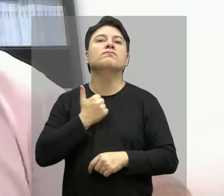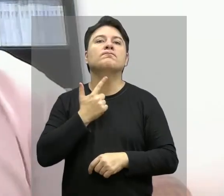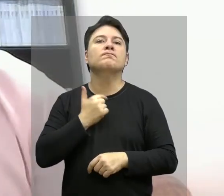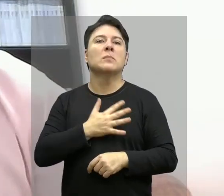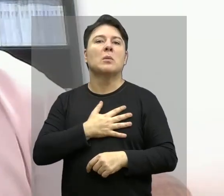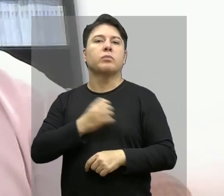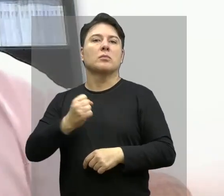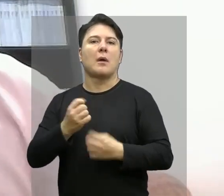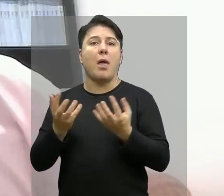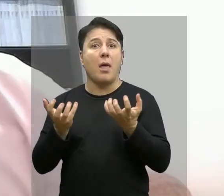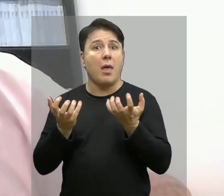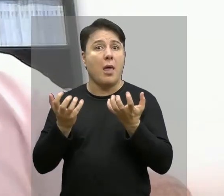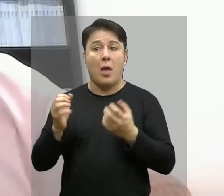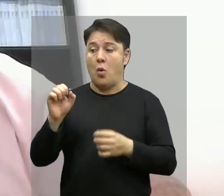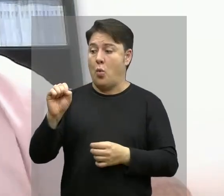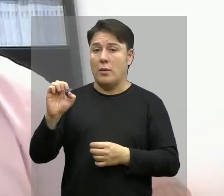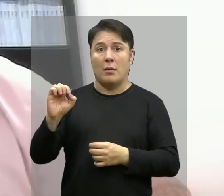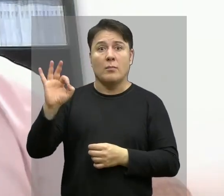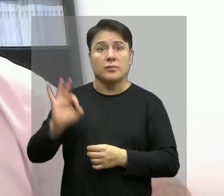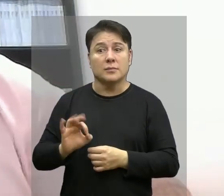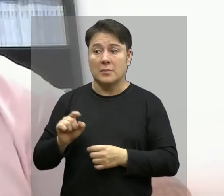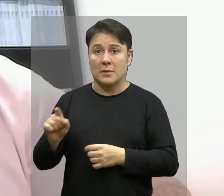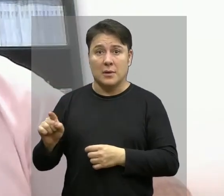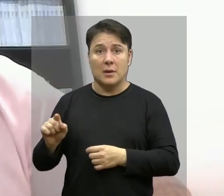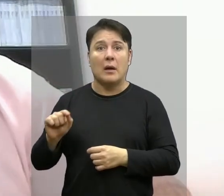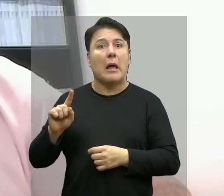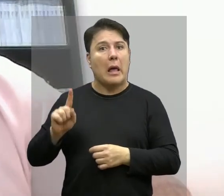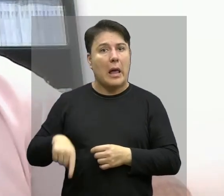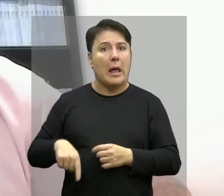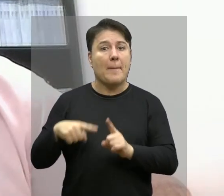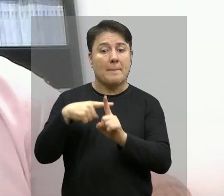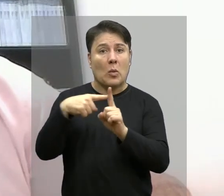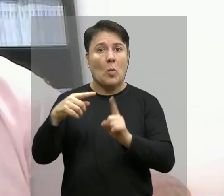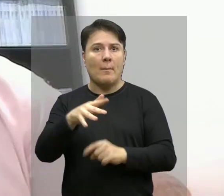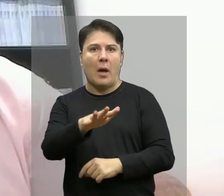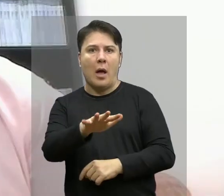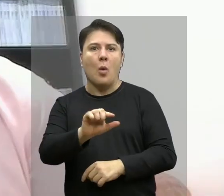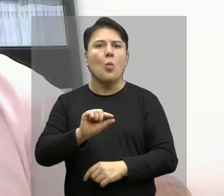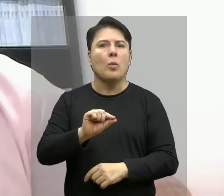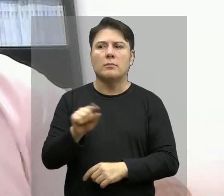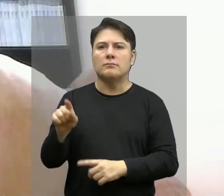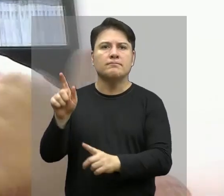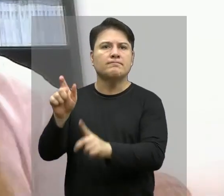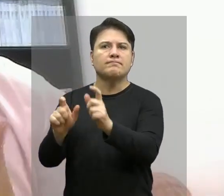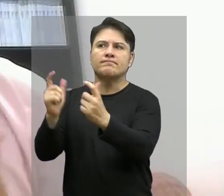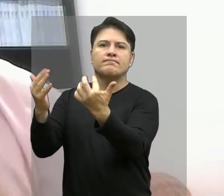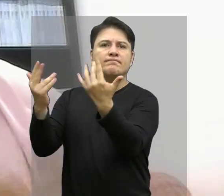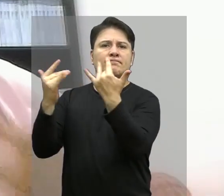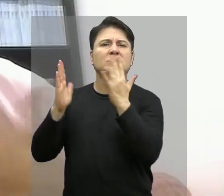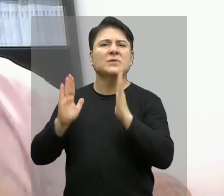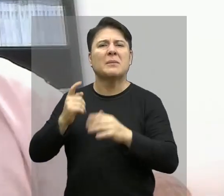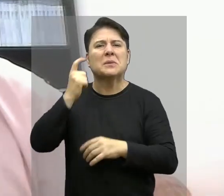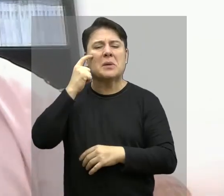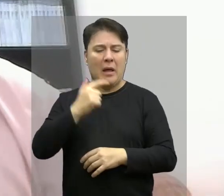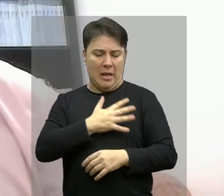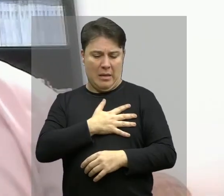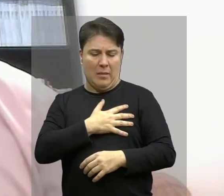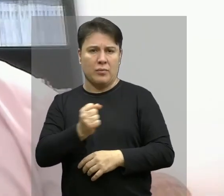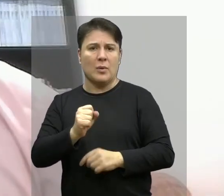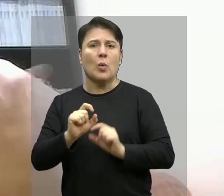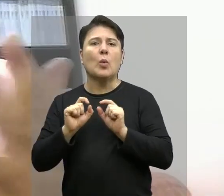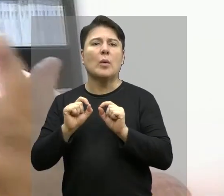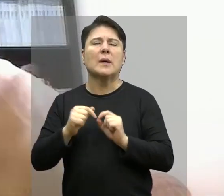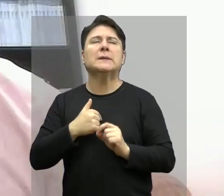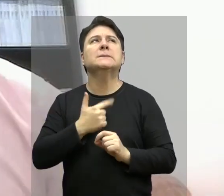suicida, né? 80% é uma média, né? Então você vê essas pessoas que já pensaram em se matar, estão se considerando em